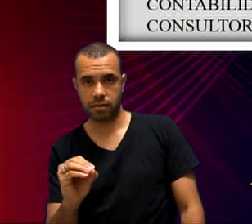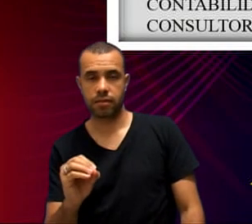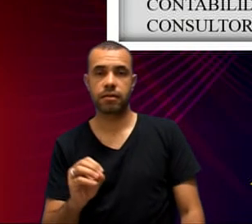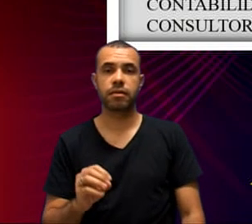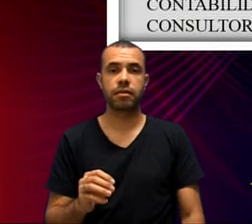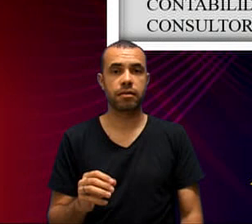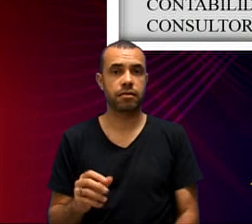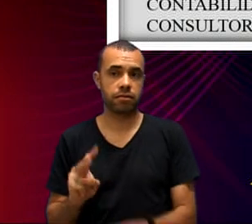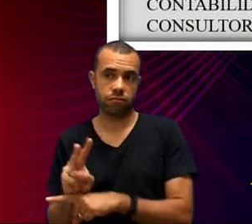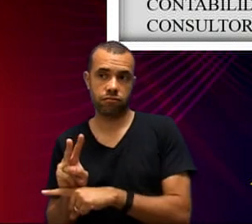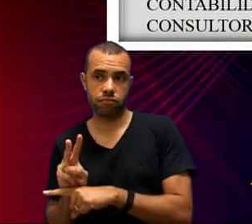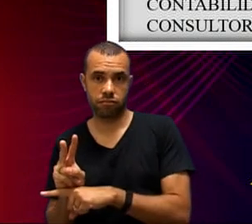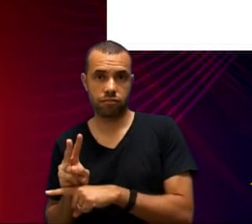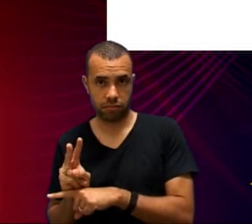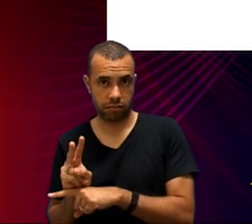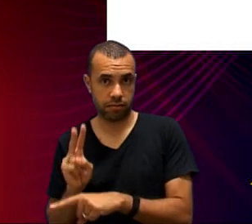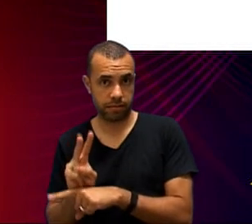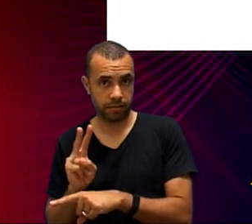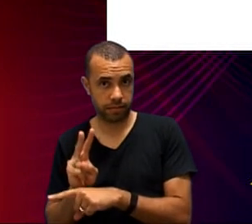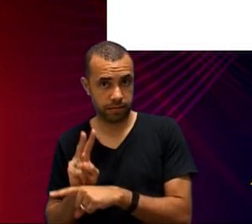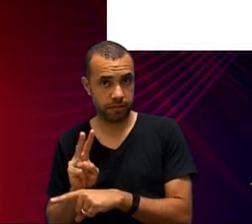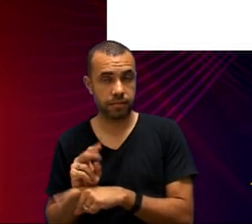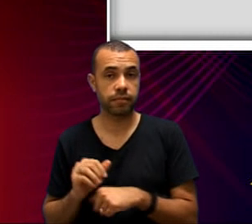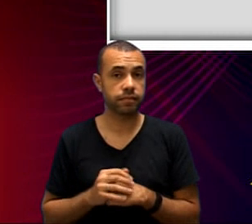R$ 7.340.000, né, de precatórios.